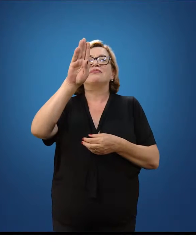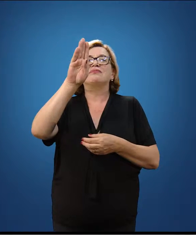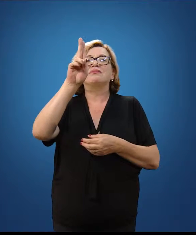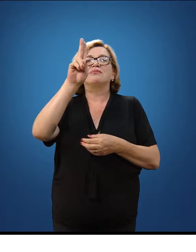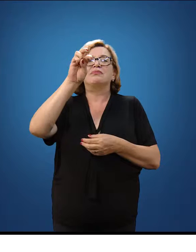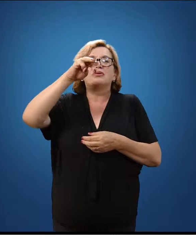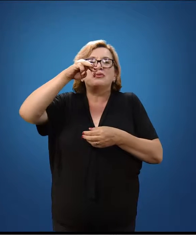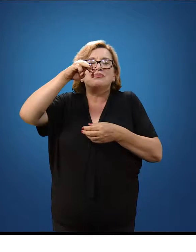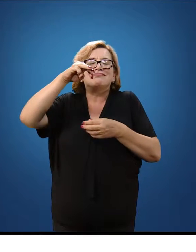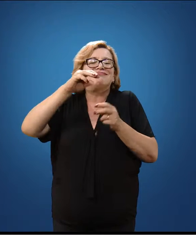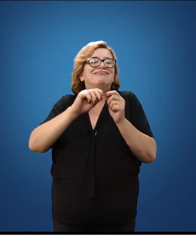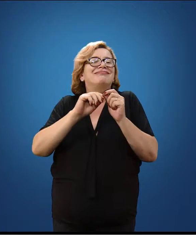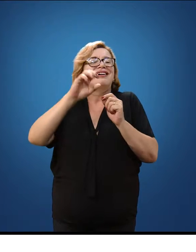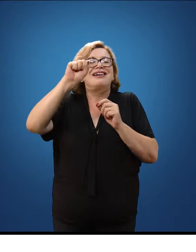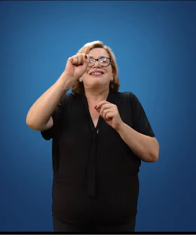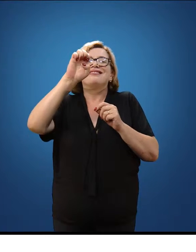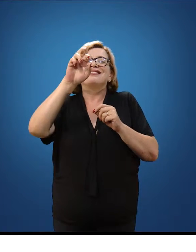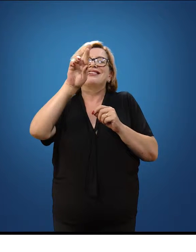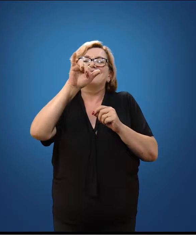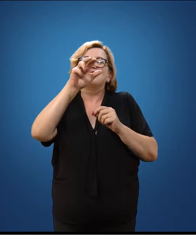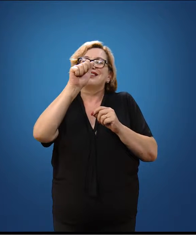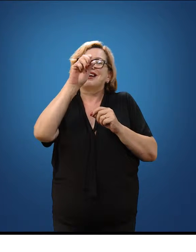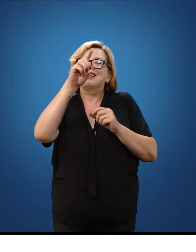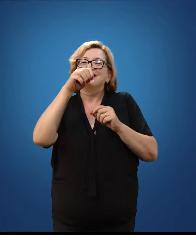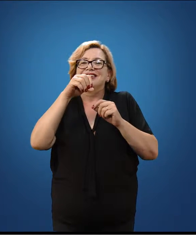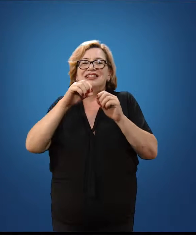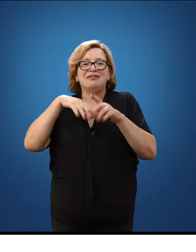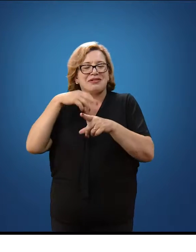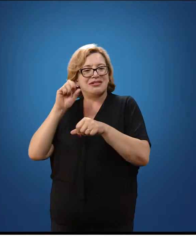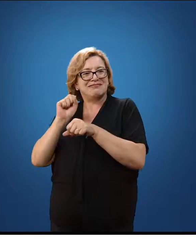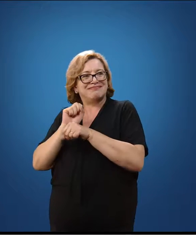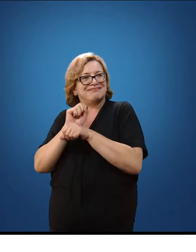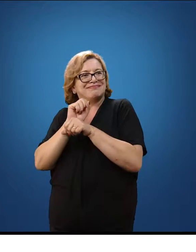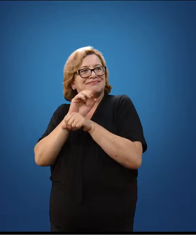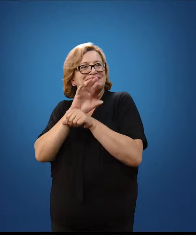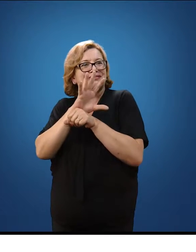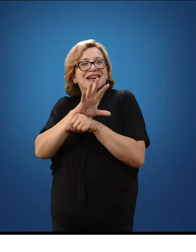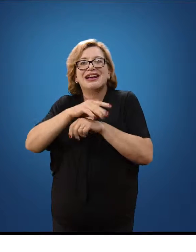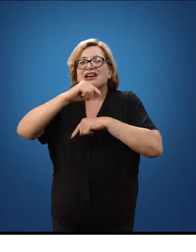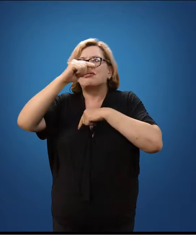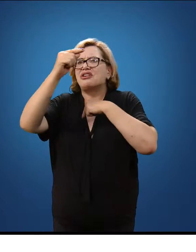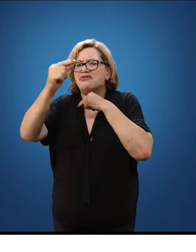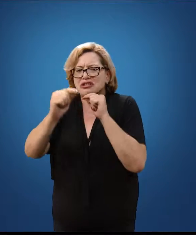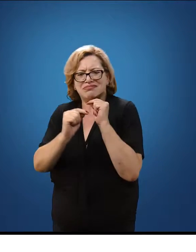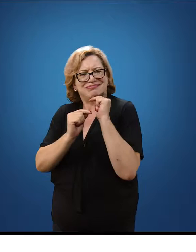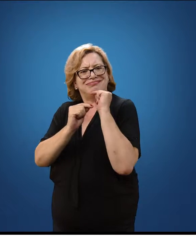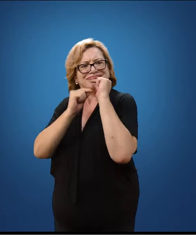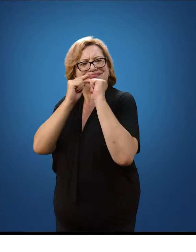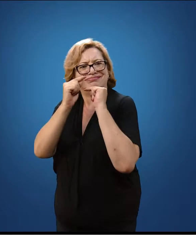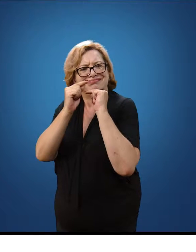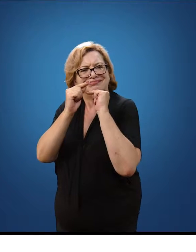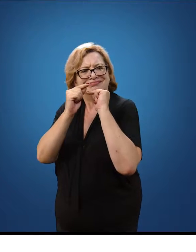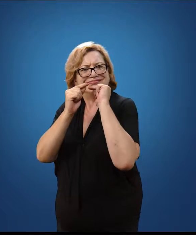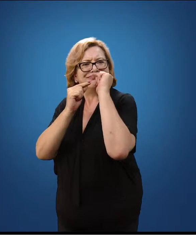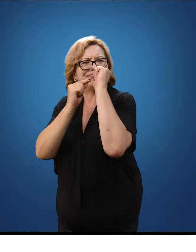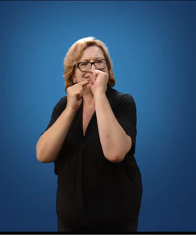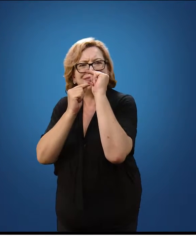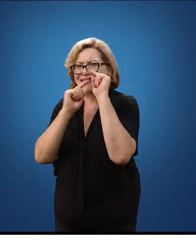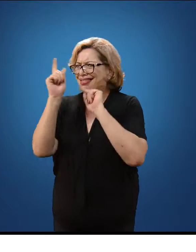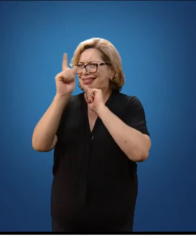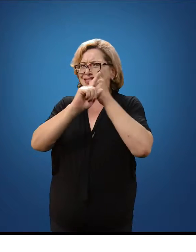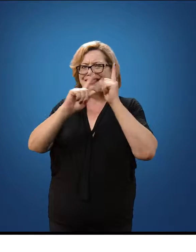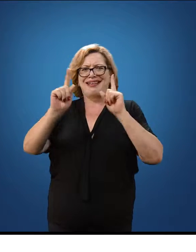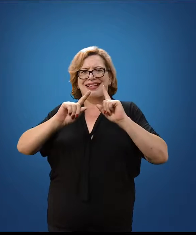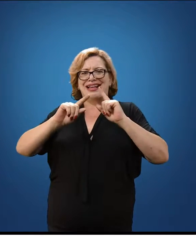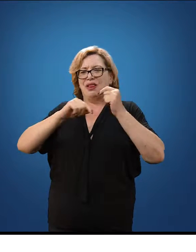Depois o retroprojetor, chegou em seguida, depois do retroprojetor, os data shows. Então foi uma evolução, mas não foi uma evolução que